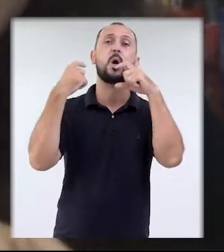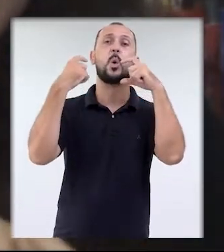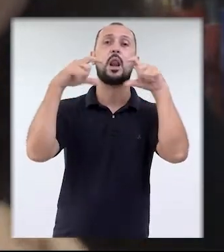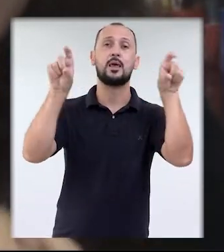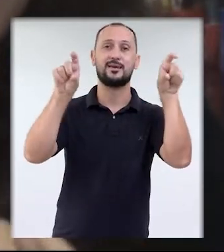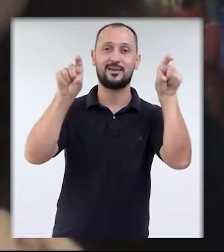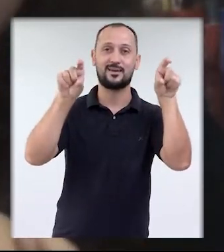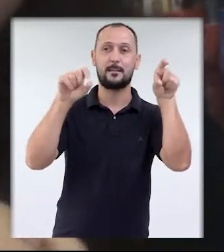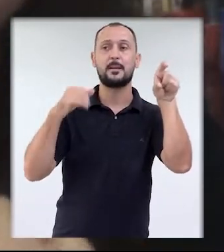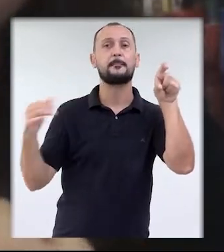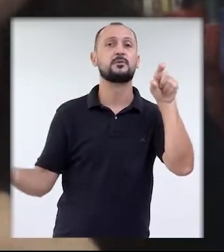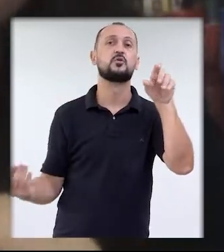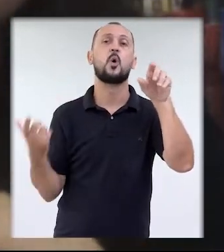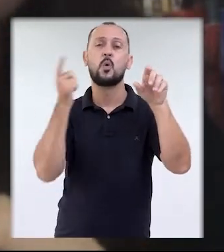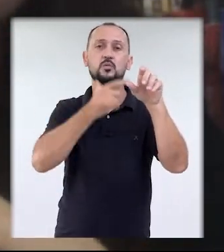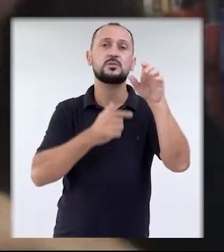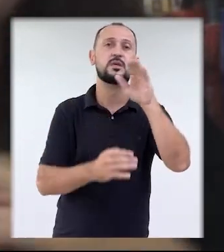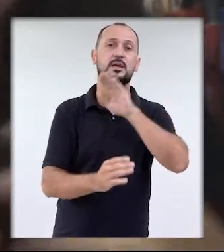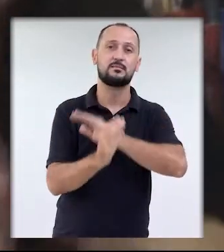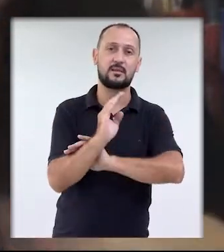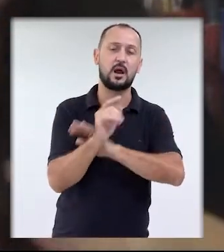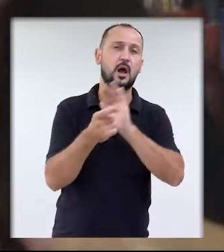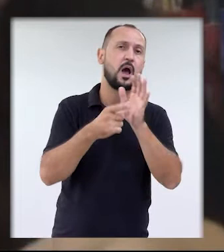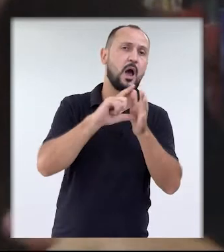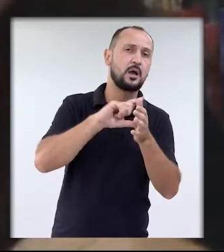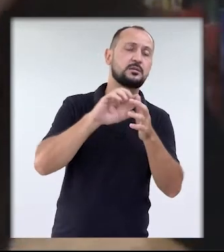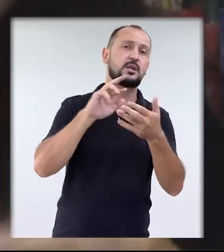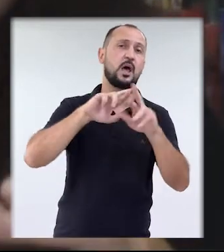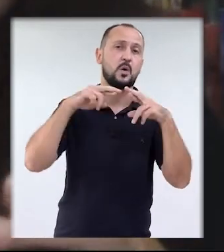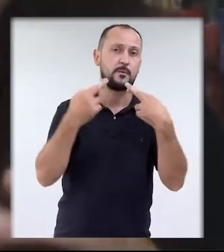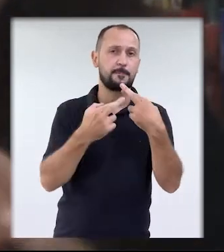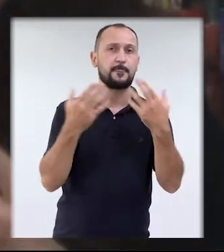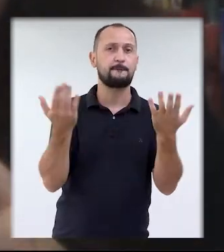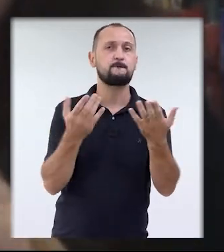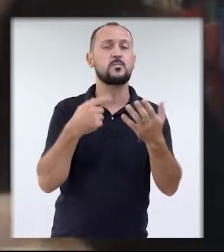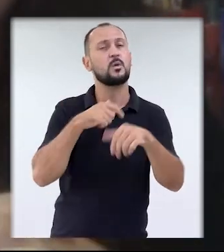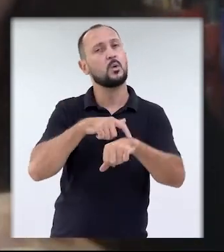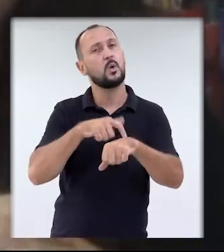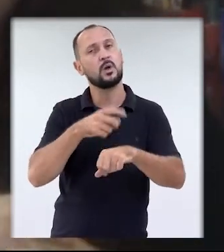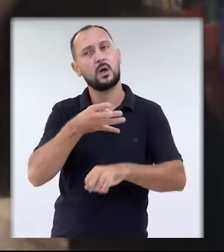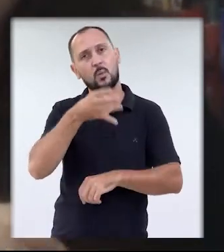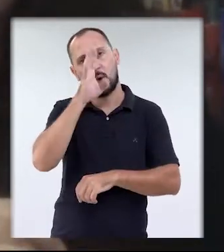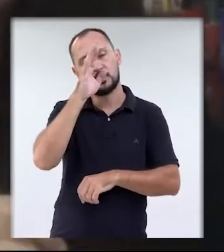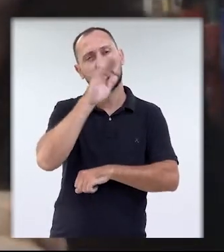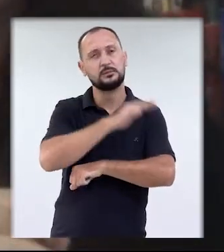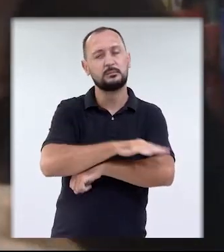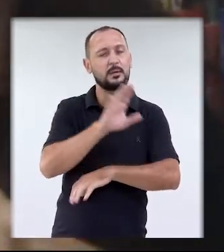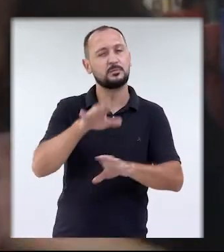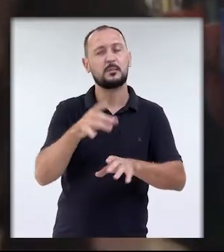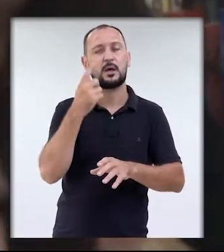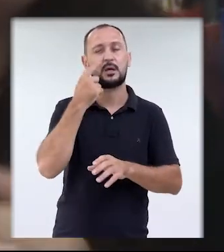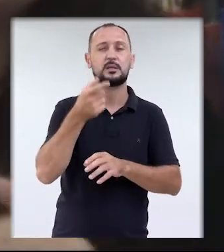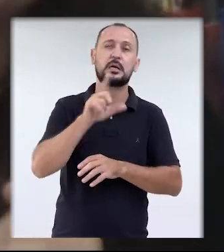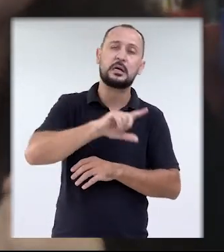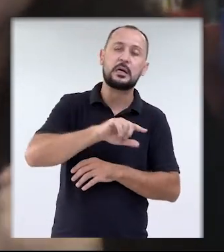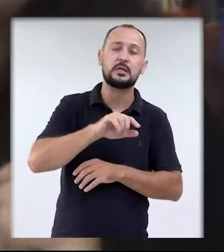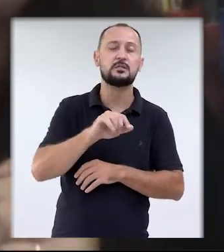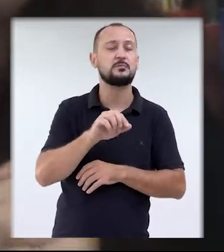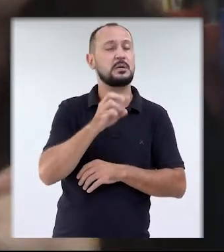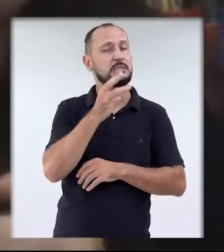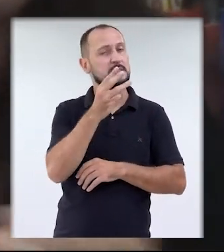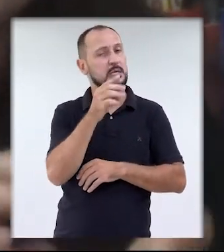disponibiliza o link para que as pessoas possam entrar. Um pouquinho antes, assim, nossas reuniões agora são às 16h, então umas